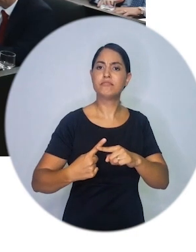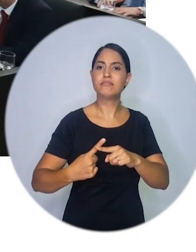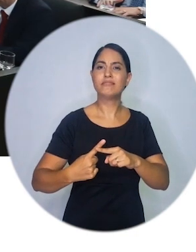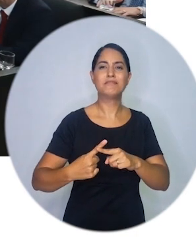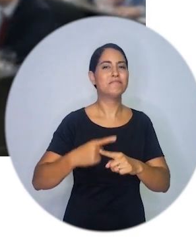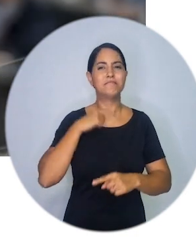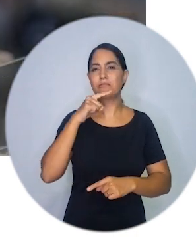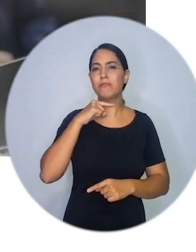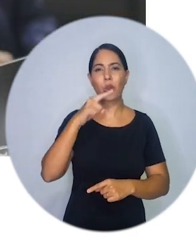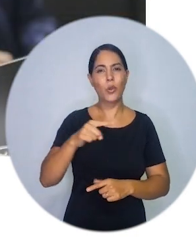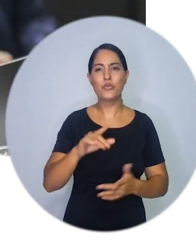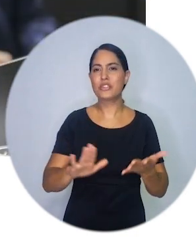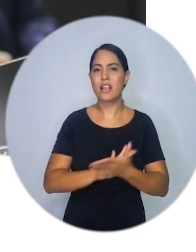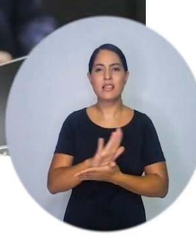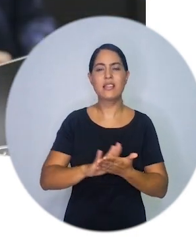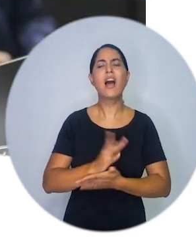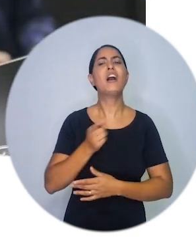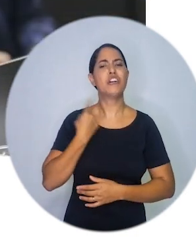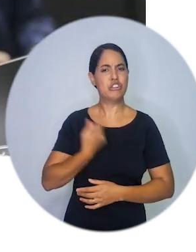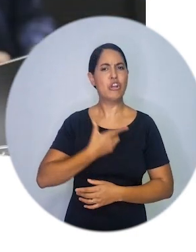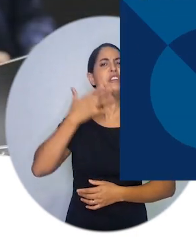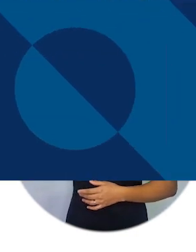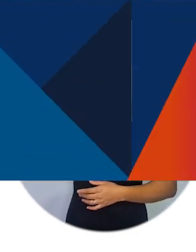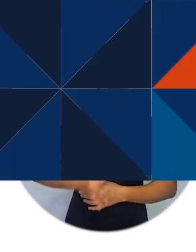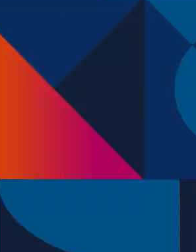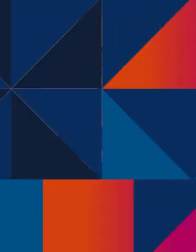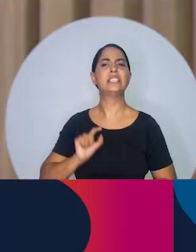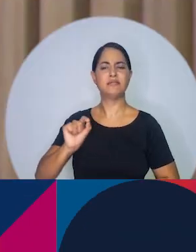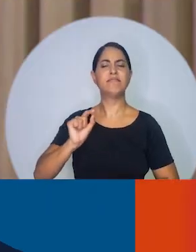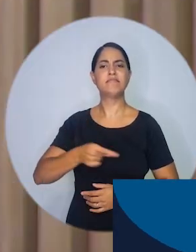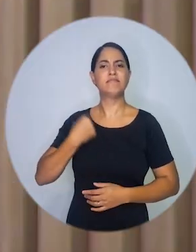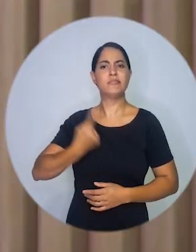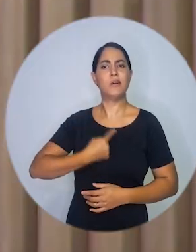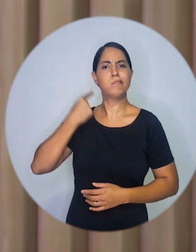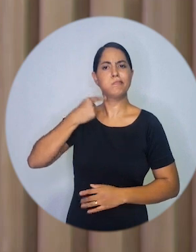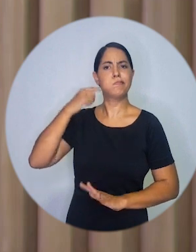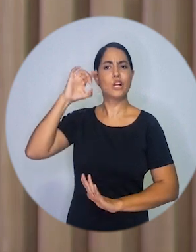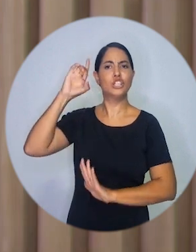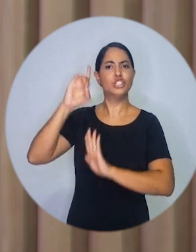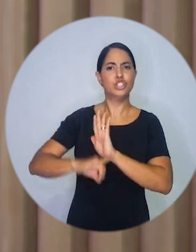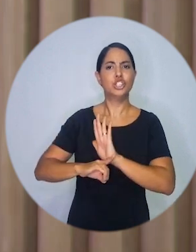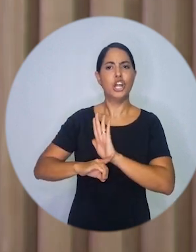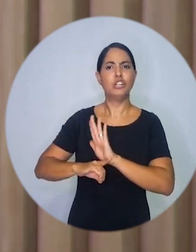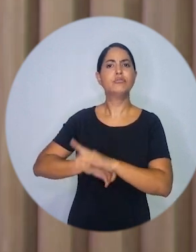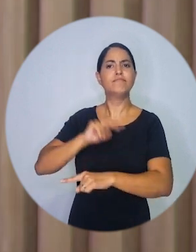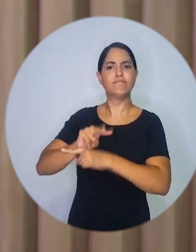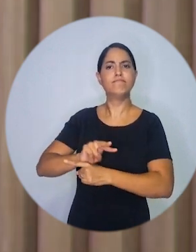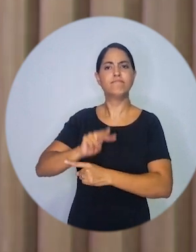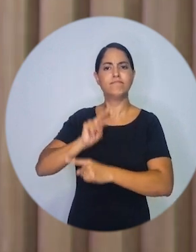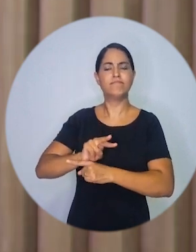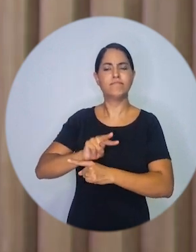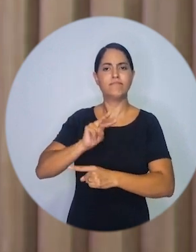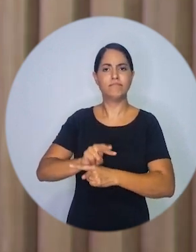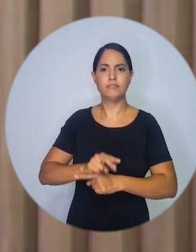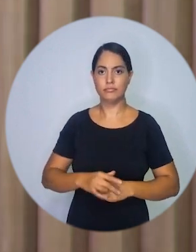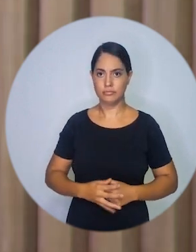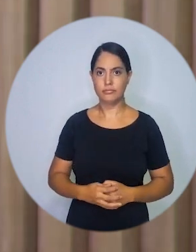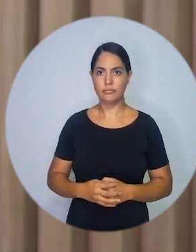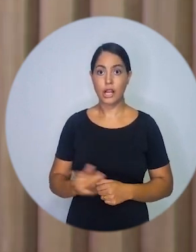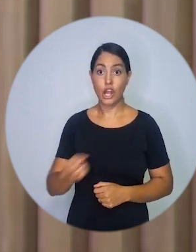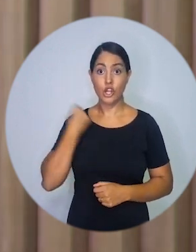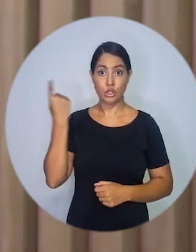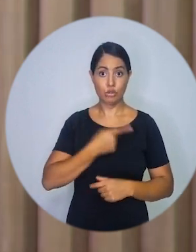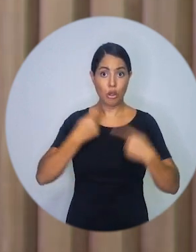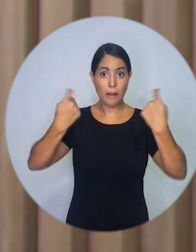é, sem dúvida, uma das expressões mais legítimas da defesa contínua que fazemos das prerrogativas da